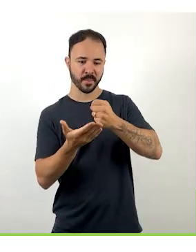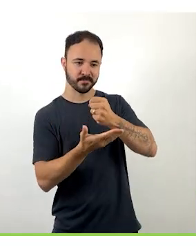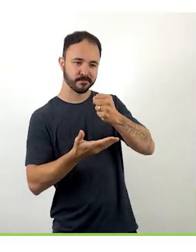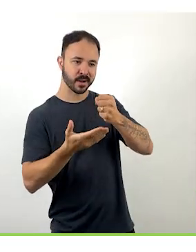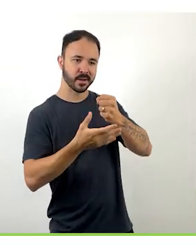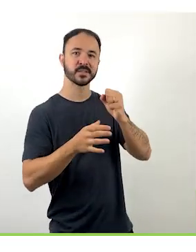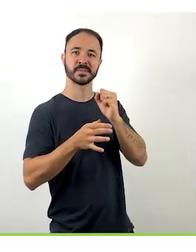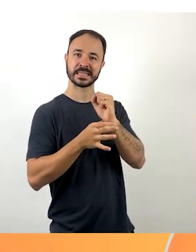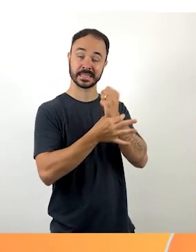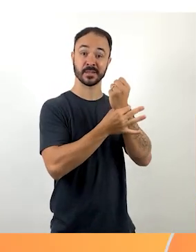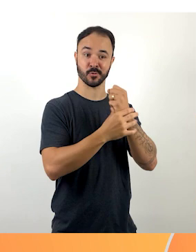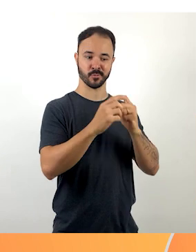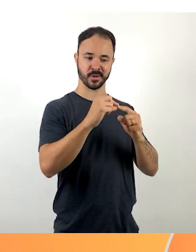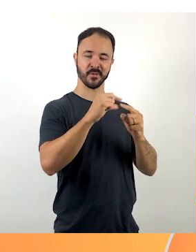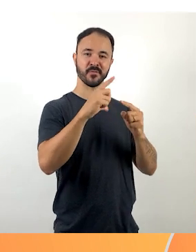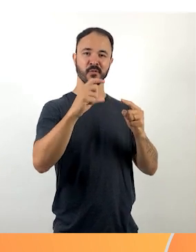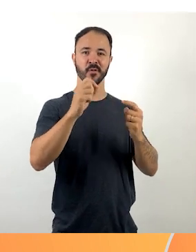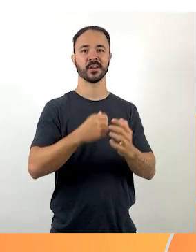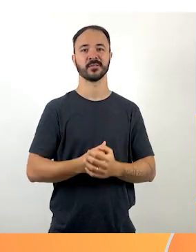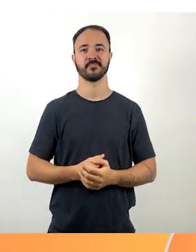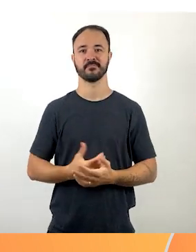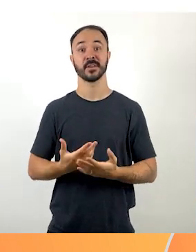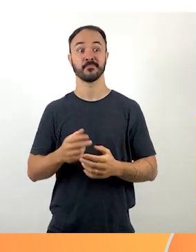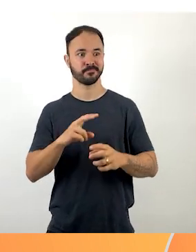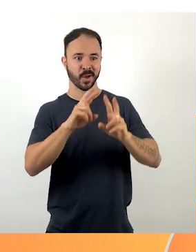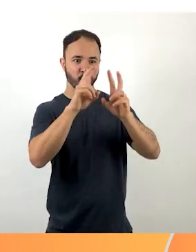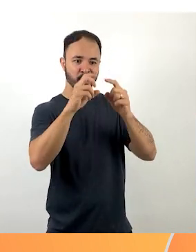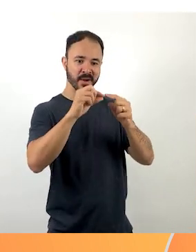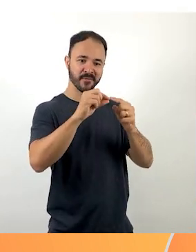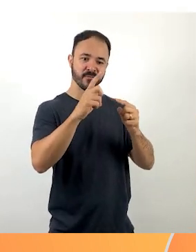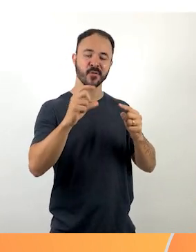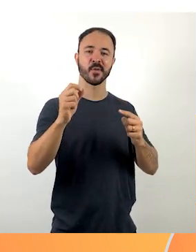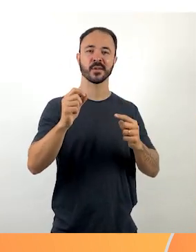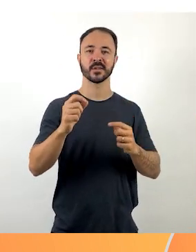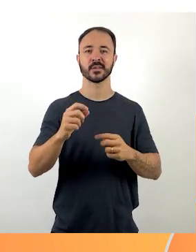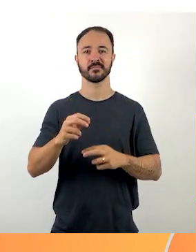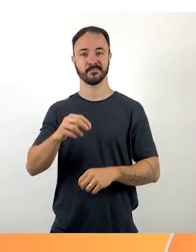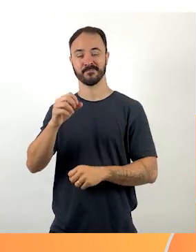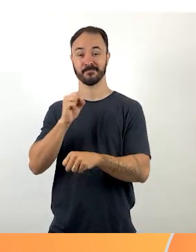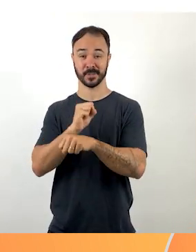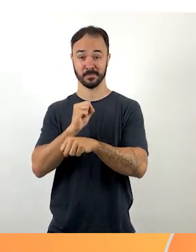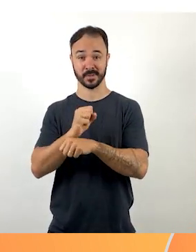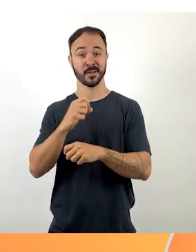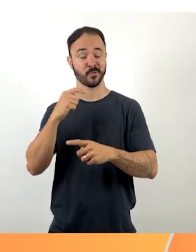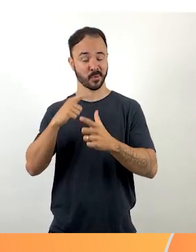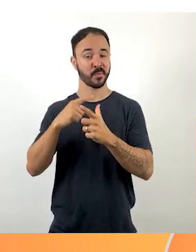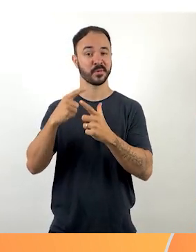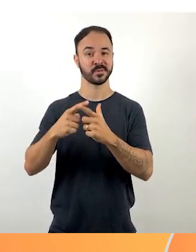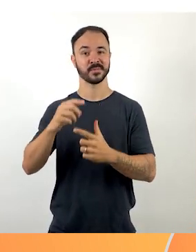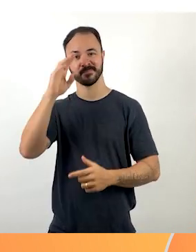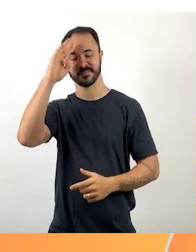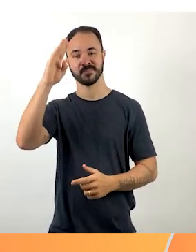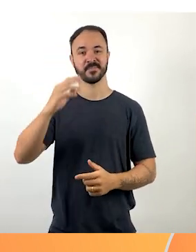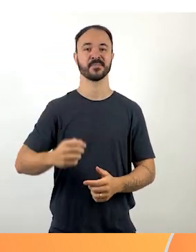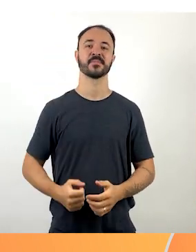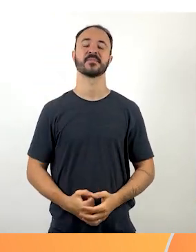circunda o caule. Bem, alunos, essa foi a nossa aula sobre folhas. Eu espero você em uma próxima. Até mais!